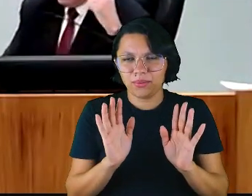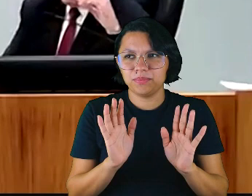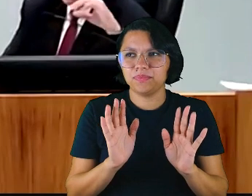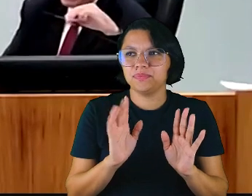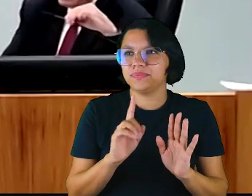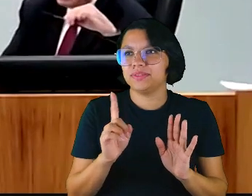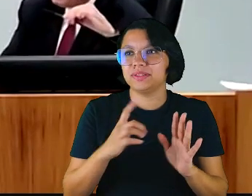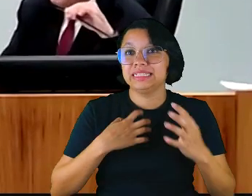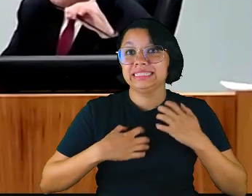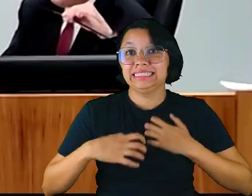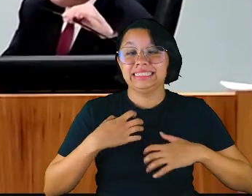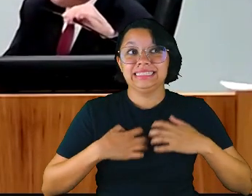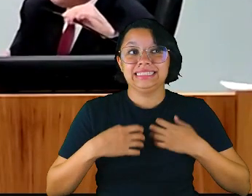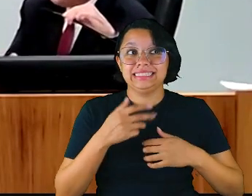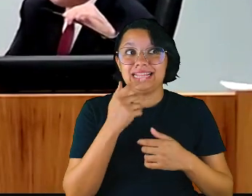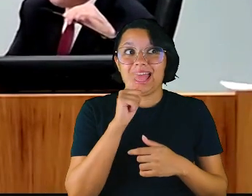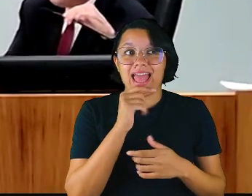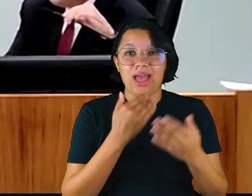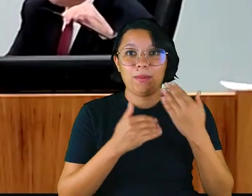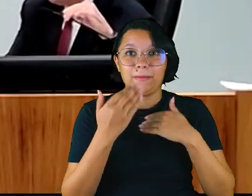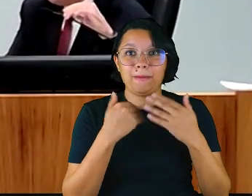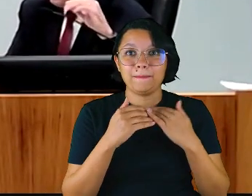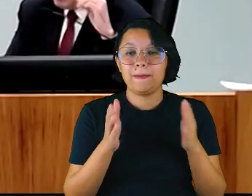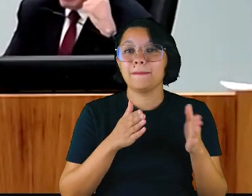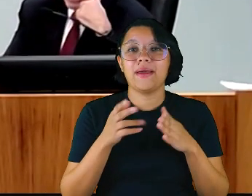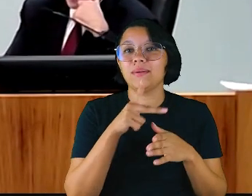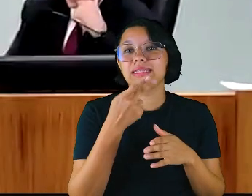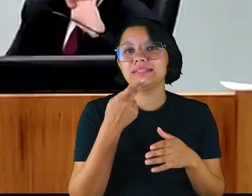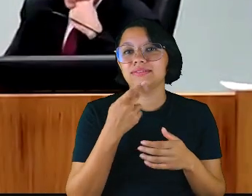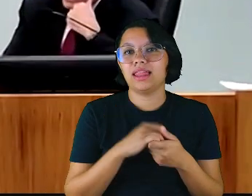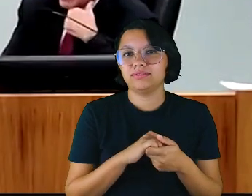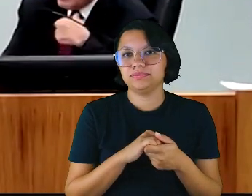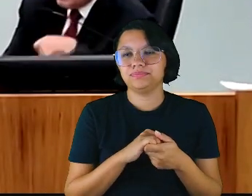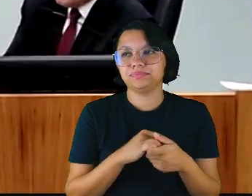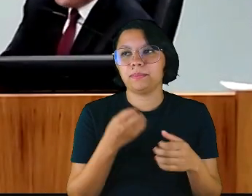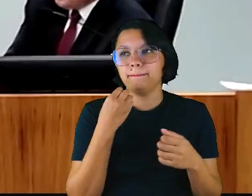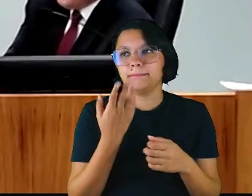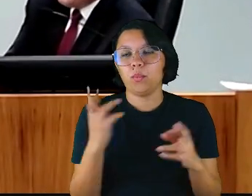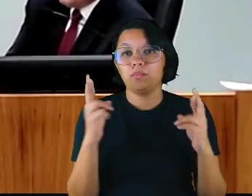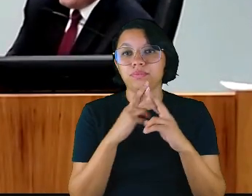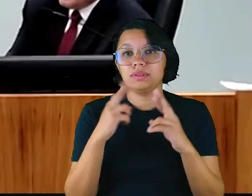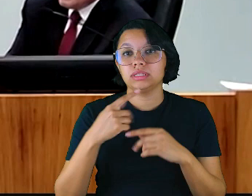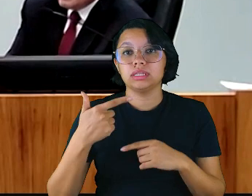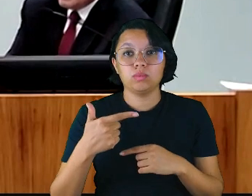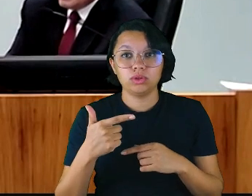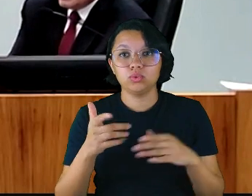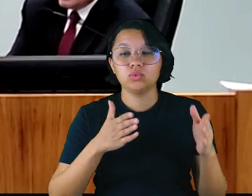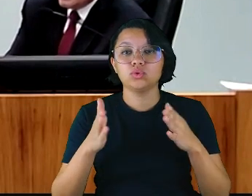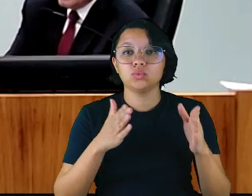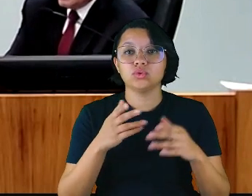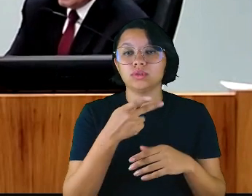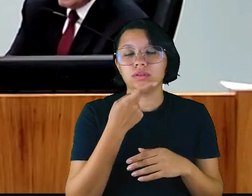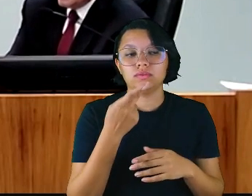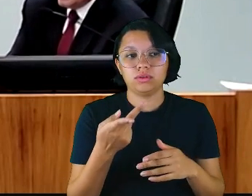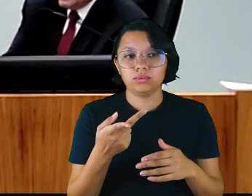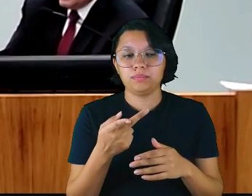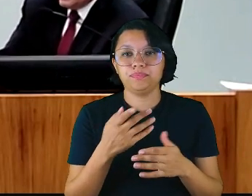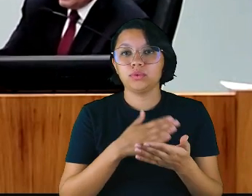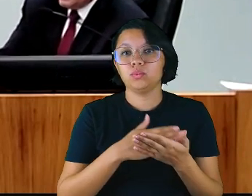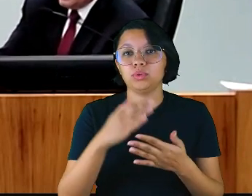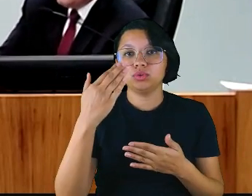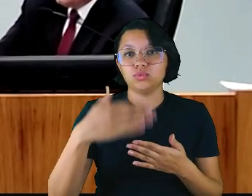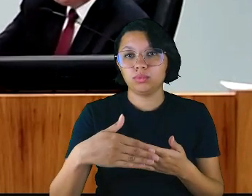já. Desesperadamente tomando aqui quando o doutor Homero falava. Muito bem. Né, com relação a essas duas situações que o doutor Homero colocou,